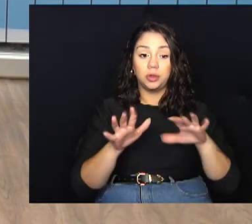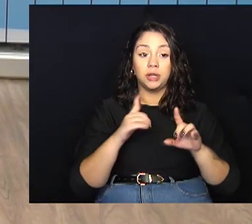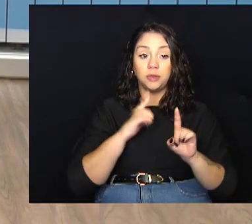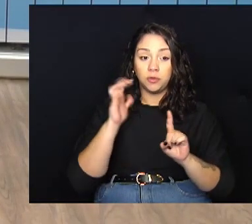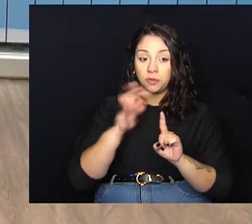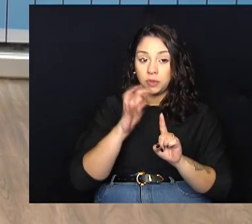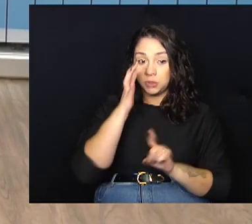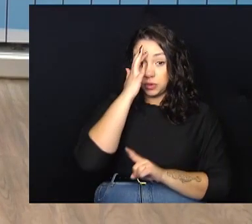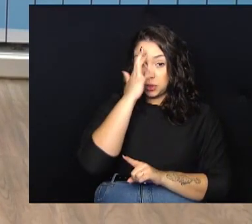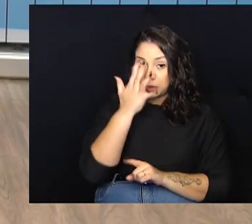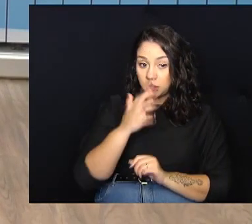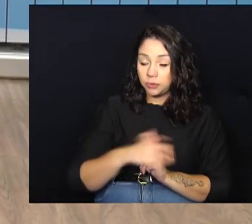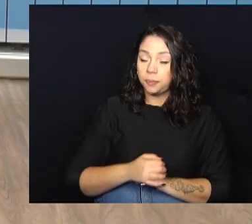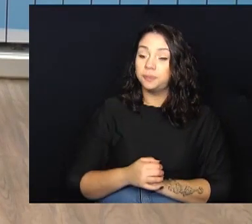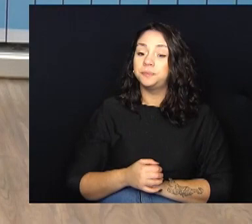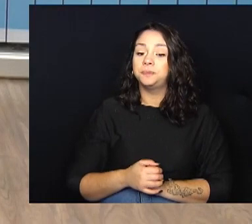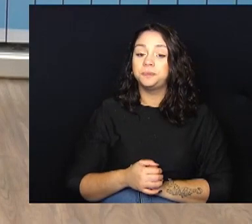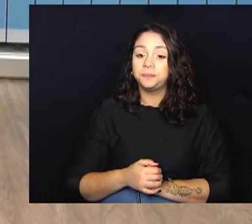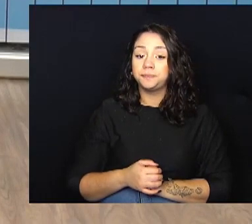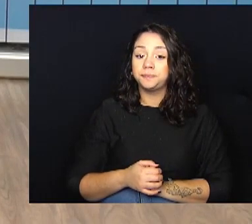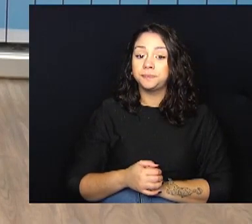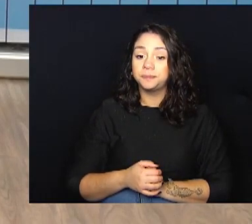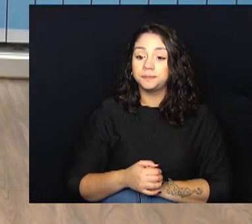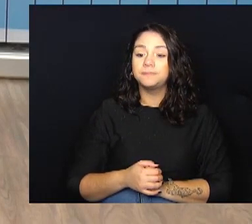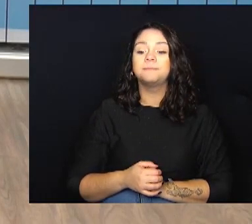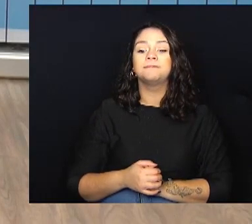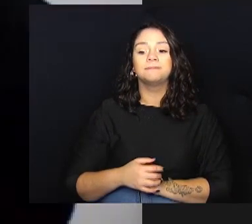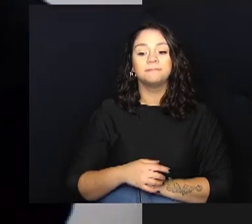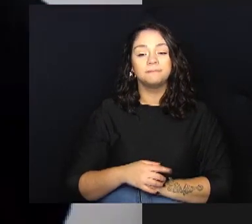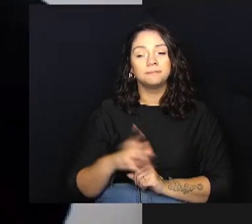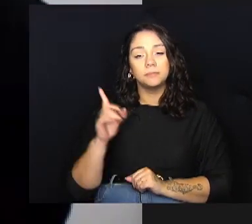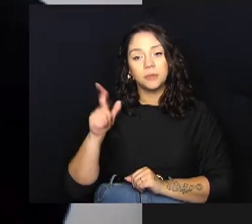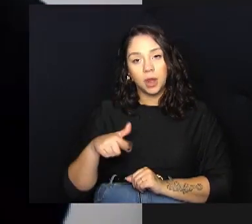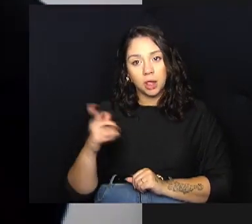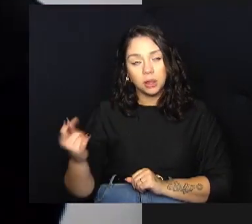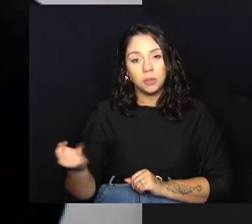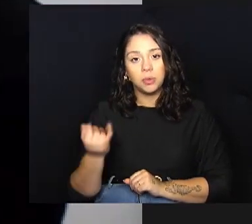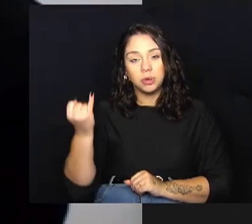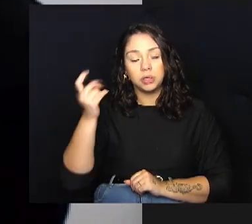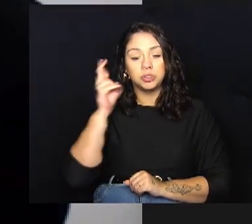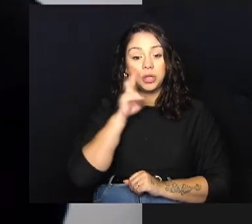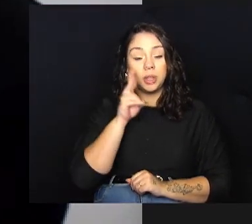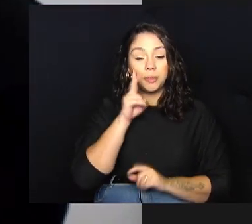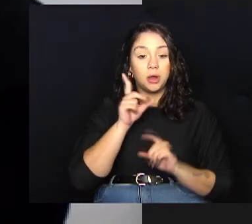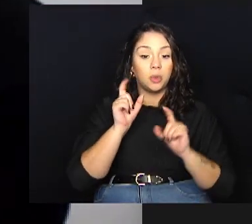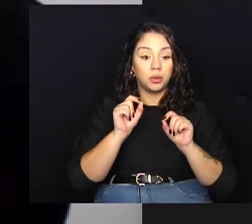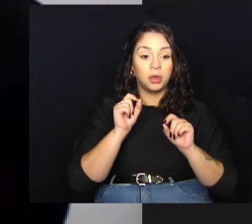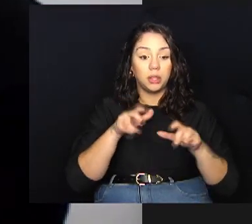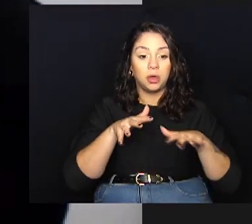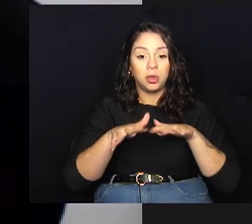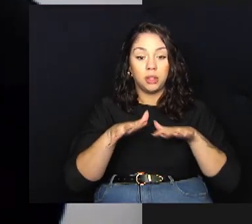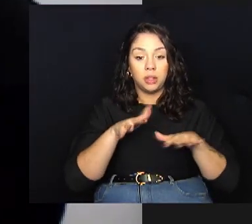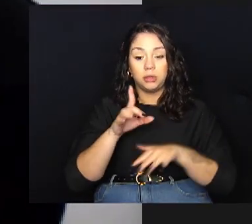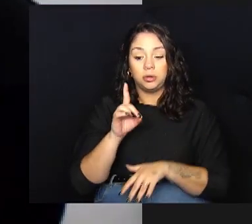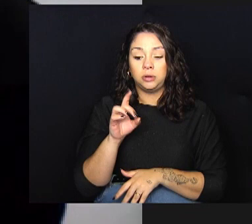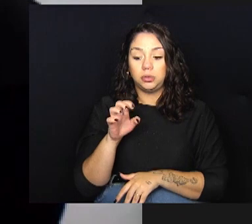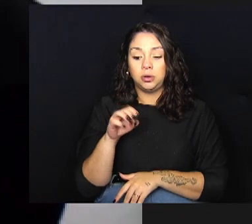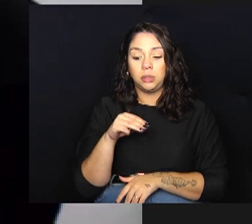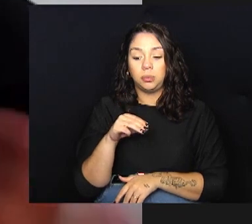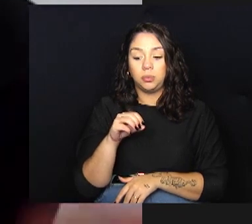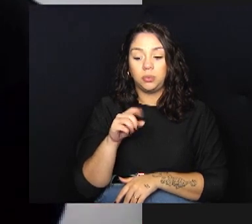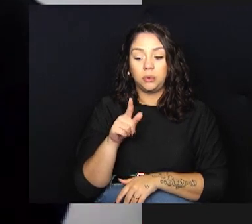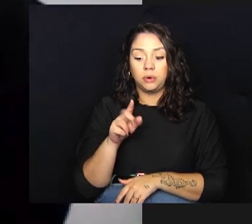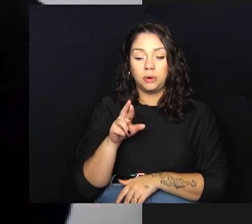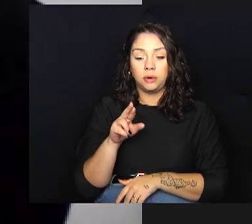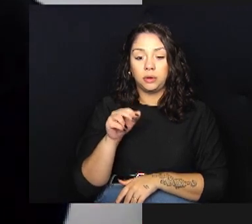para o resultado é importante a gente lembrar que a dinâmica demográfica ela é composta